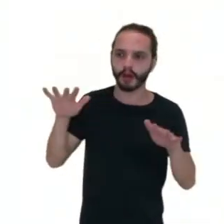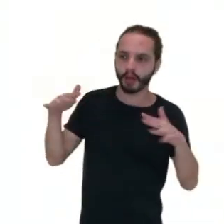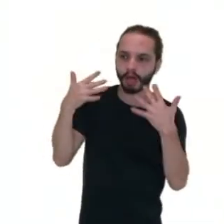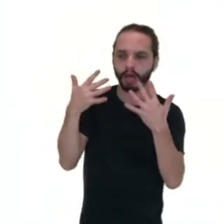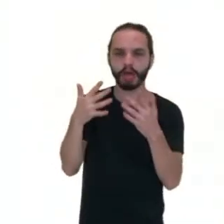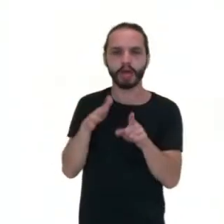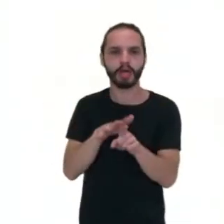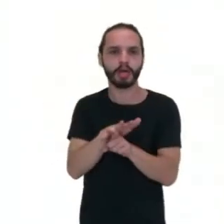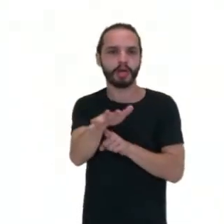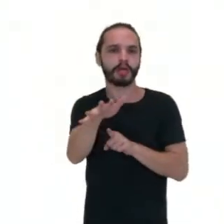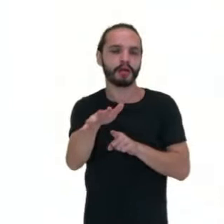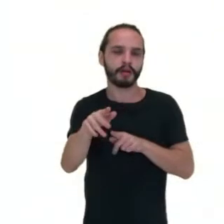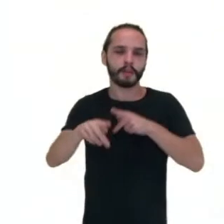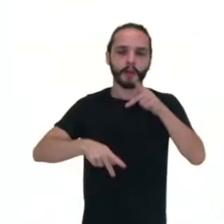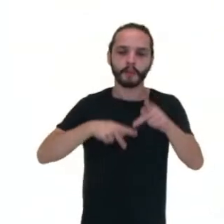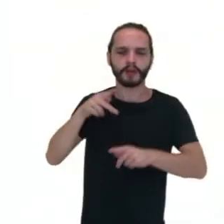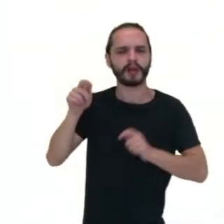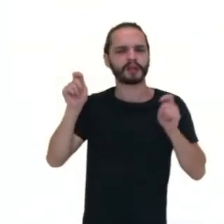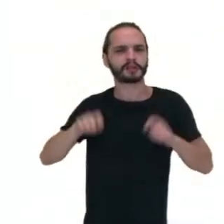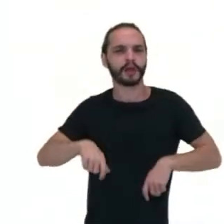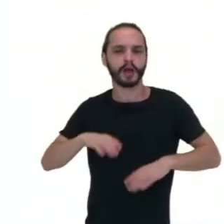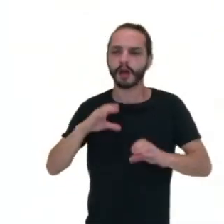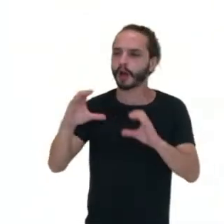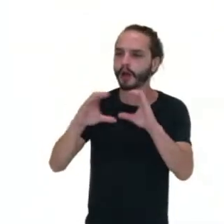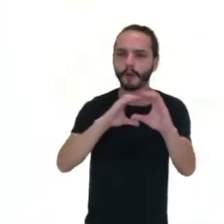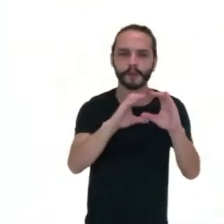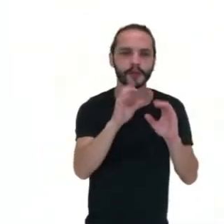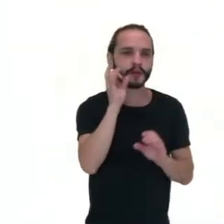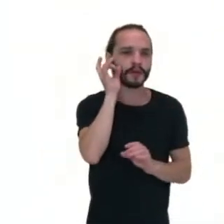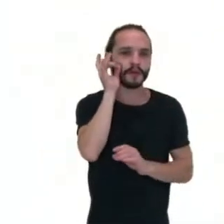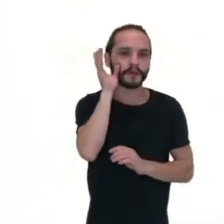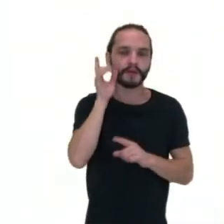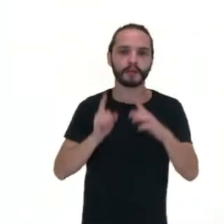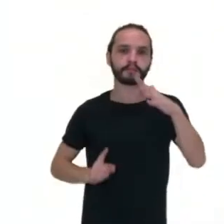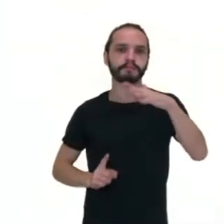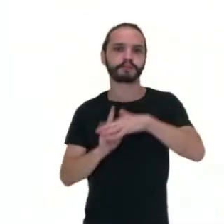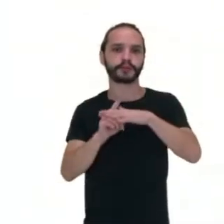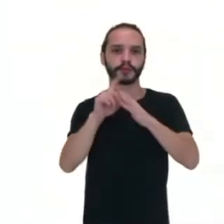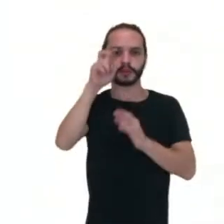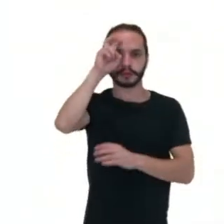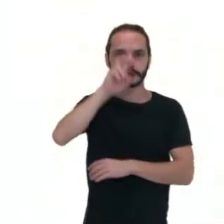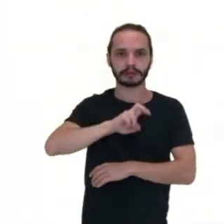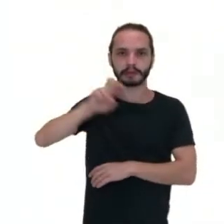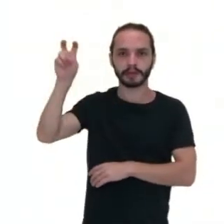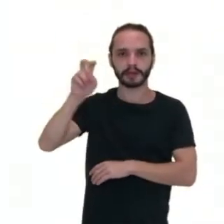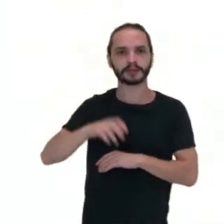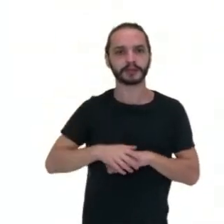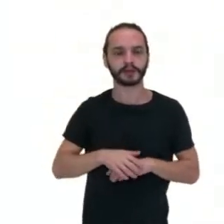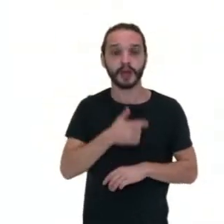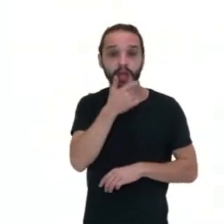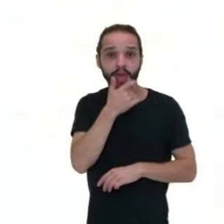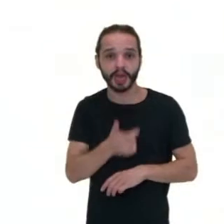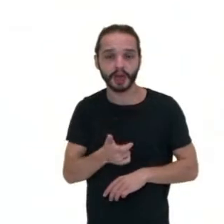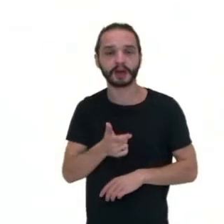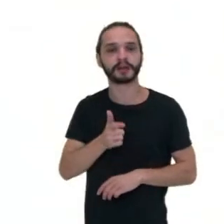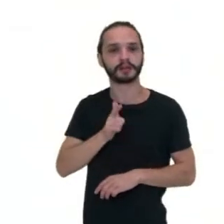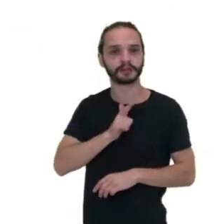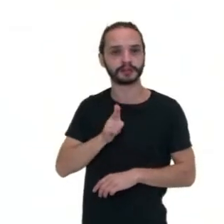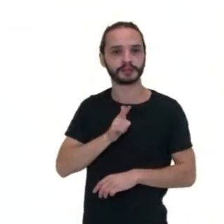ele tinha uma facilidade de comunicação com as pessoas, ele se destaca pela sua inteligência, lembrando vocês que Einstein tinha um QI